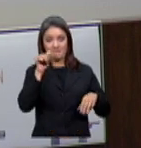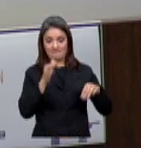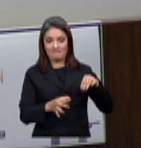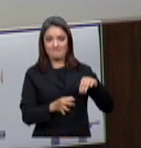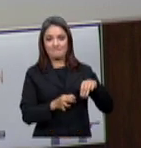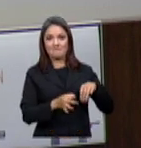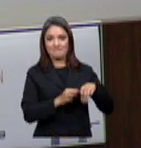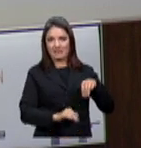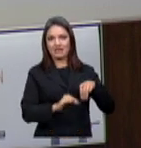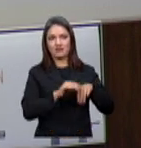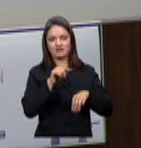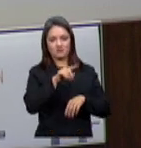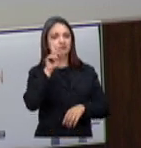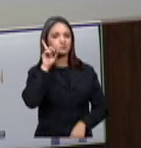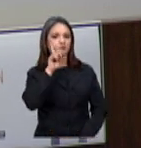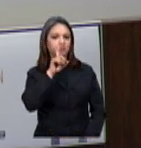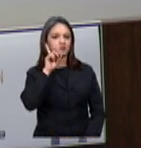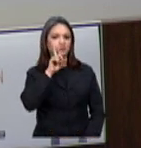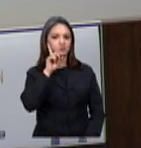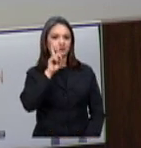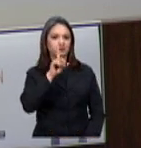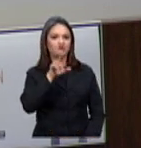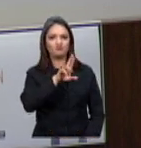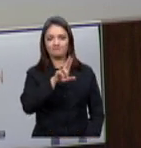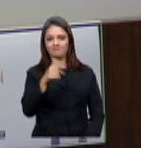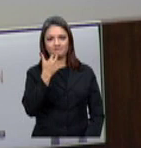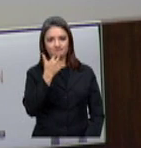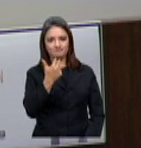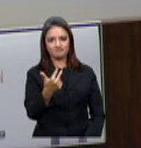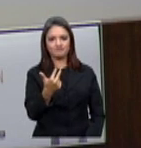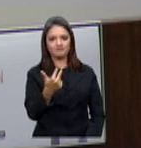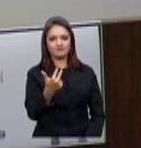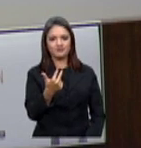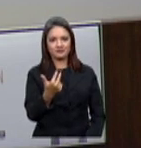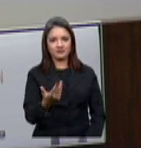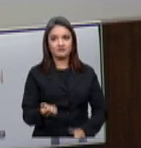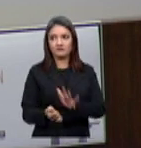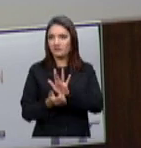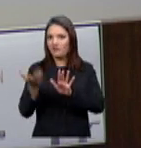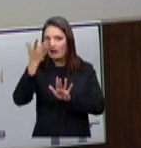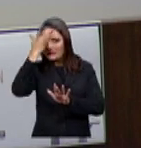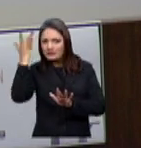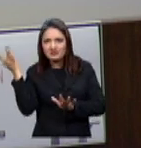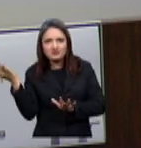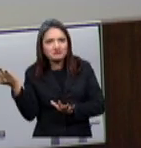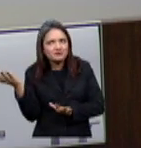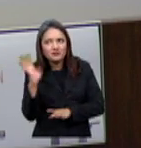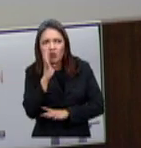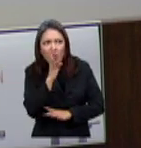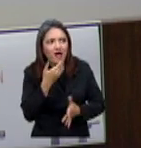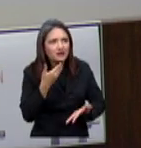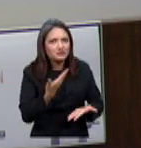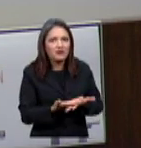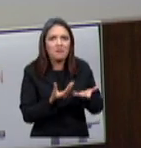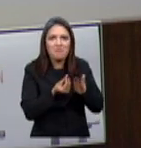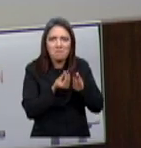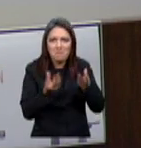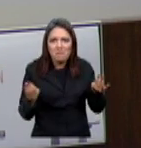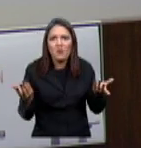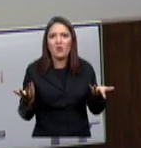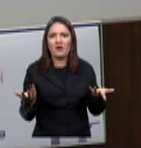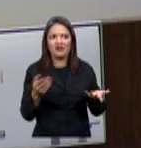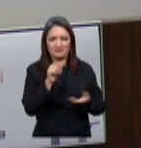era chamada pelos seus admiradores multiplicados não apenas Estados Unidos mas mundo afora